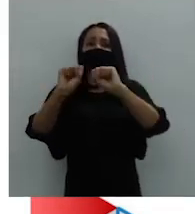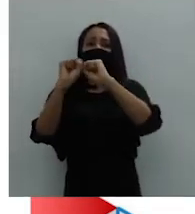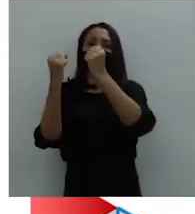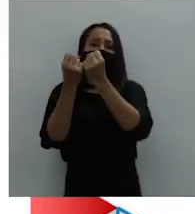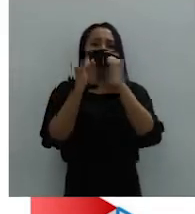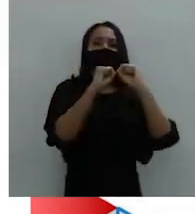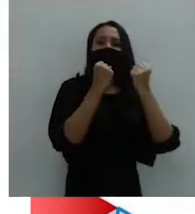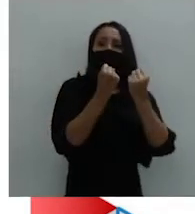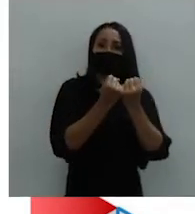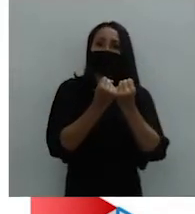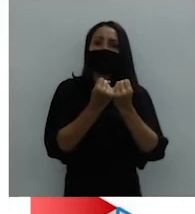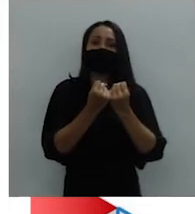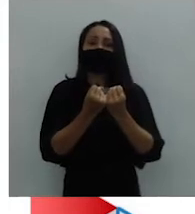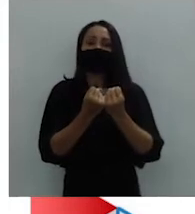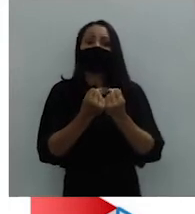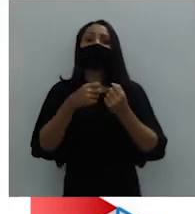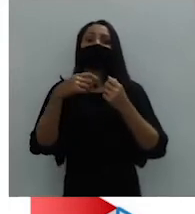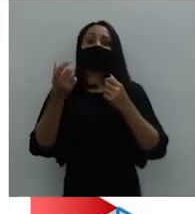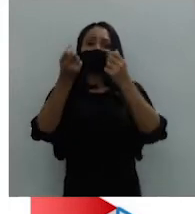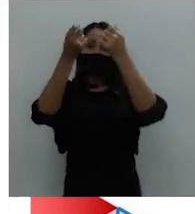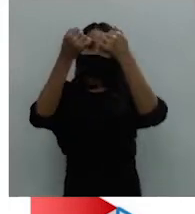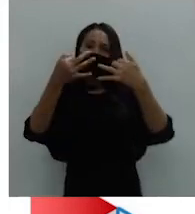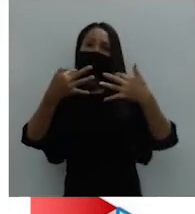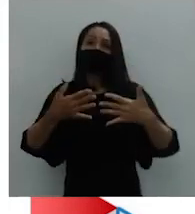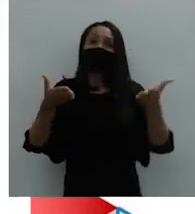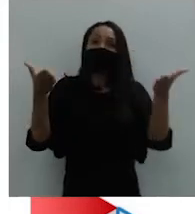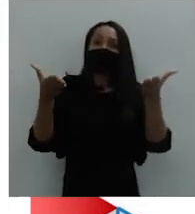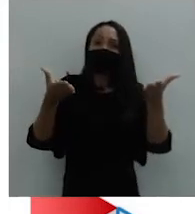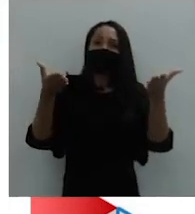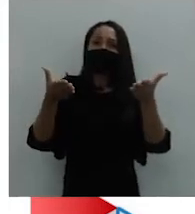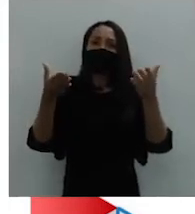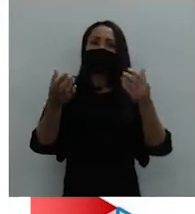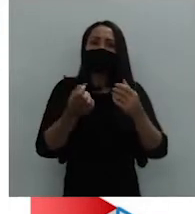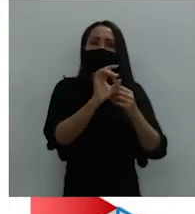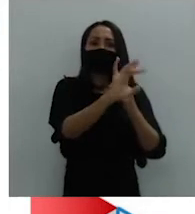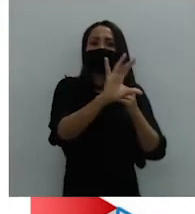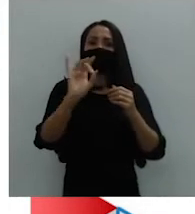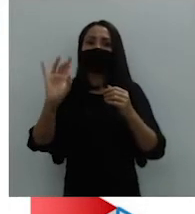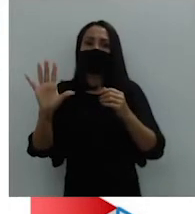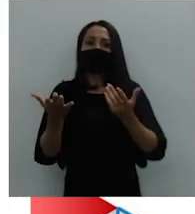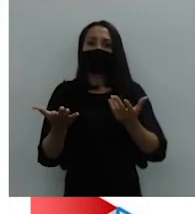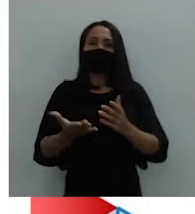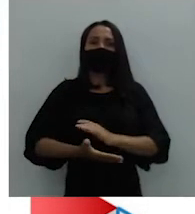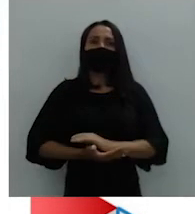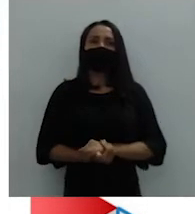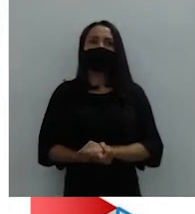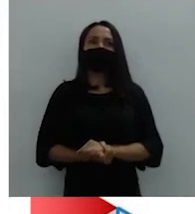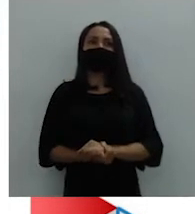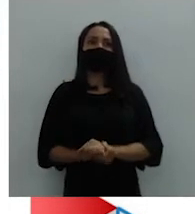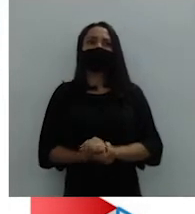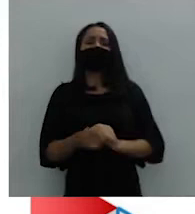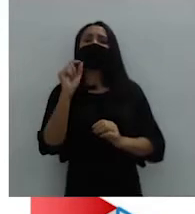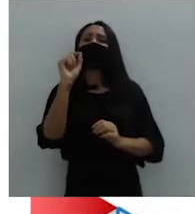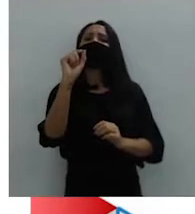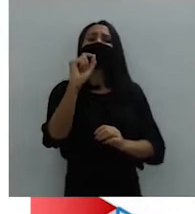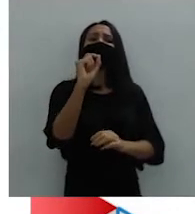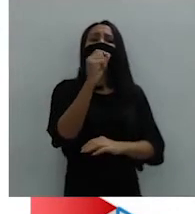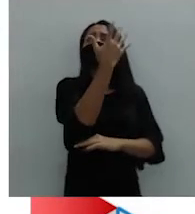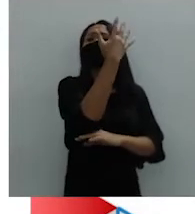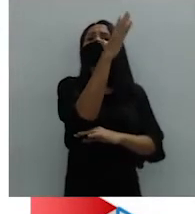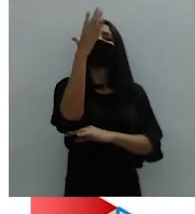sociais, certo? Vamos trabalhar um pouquinho dentro de cada um deles. O que é